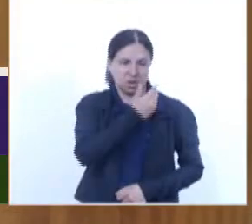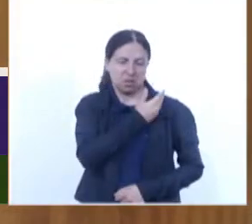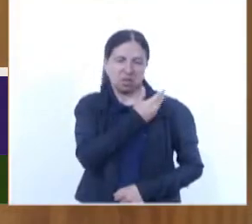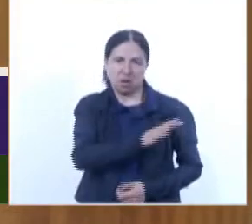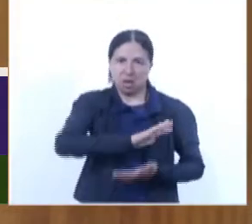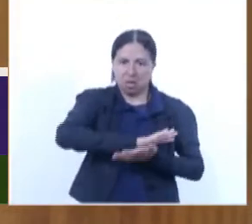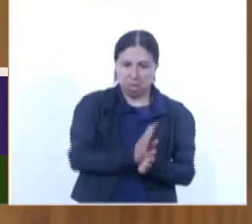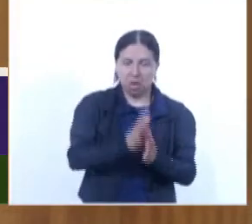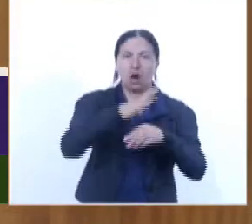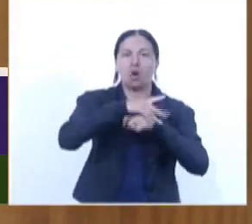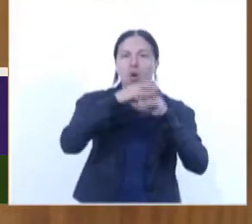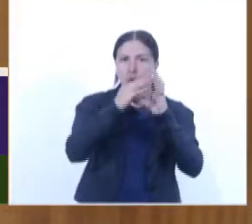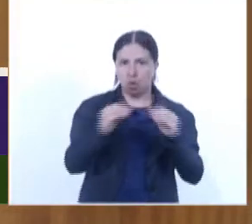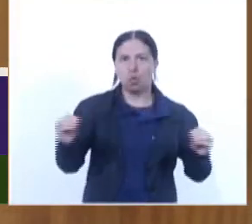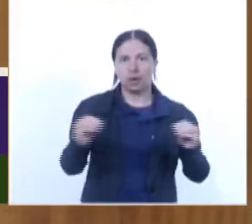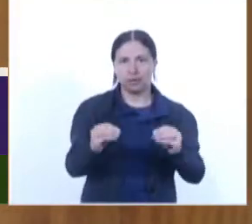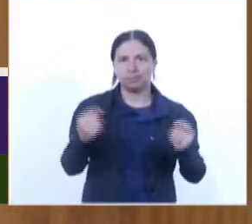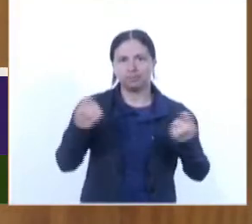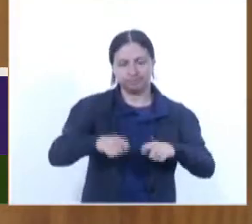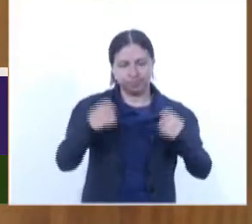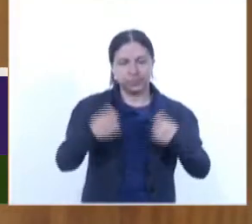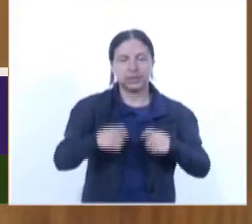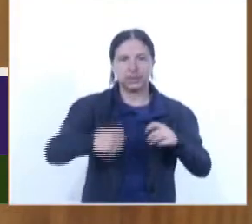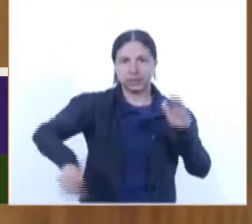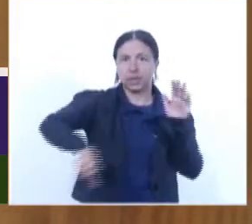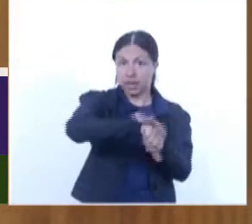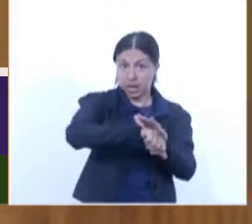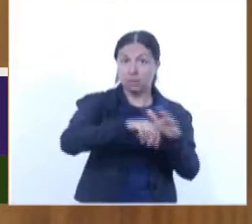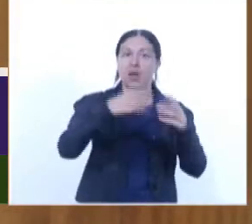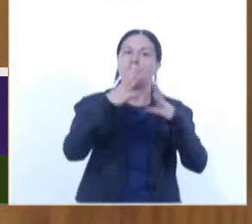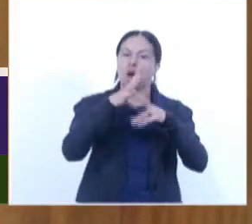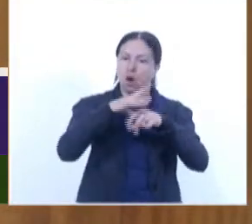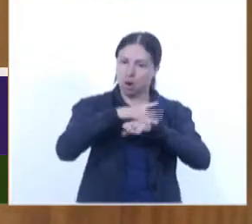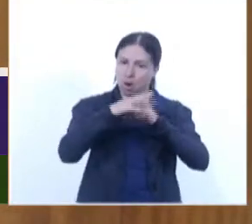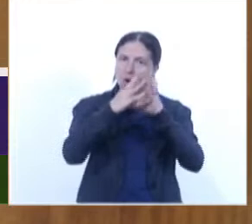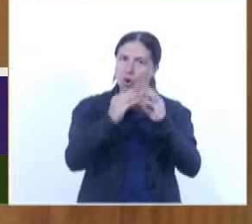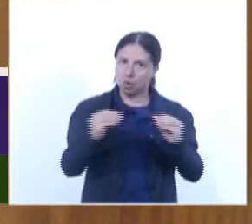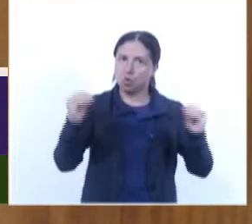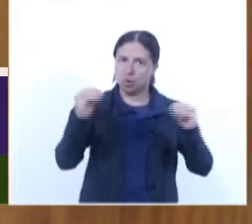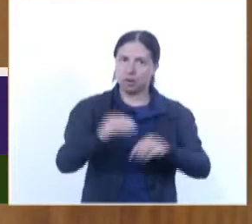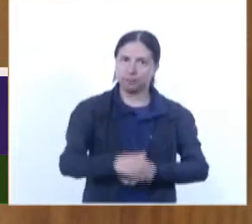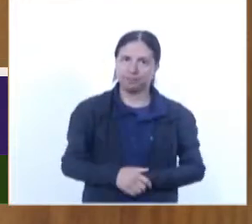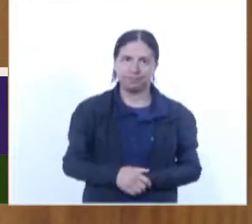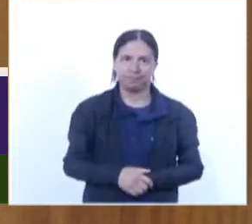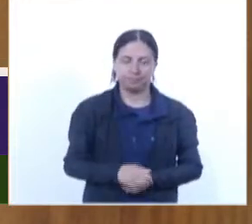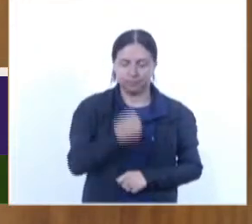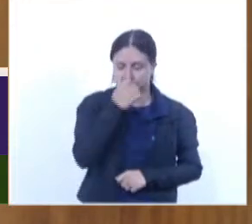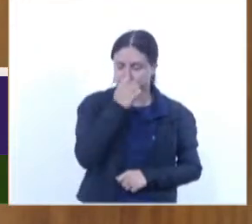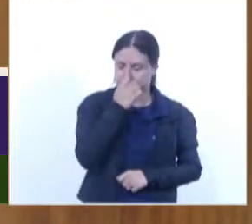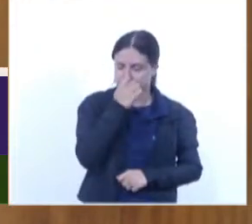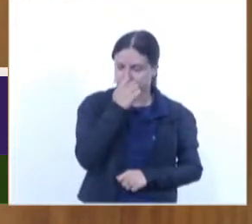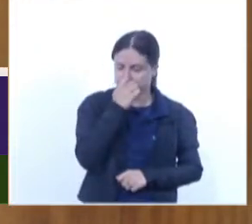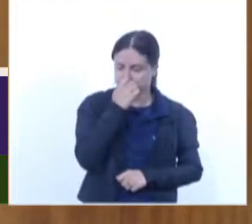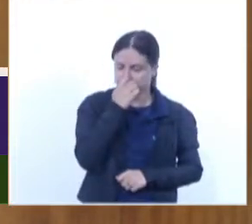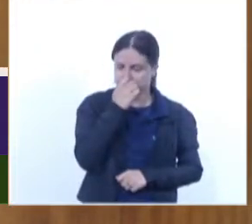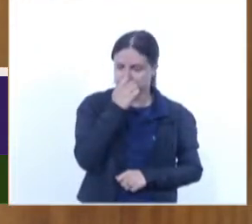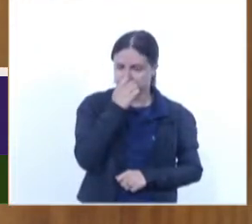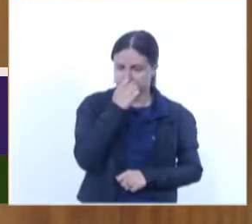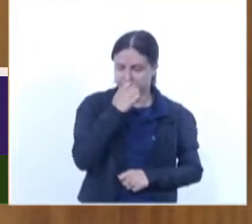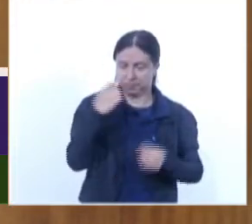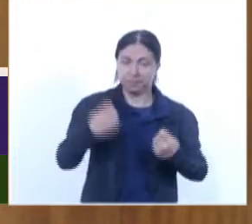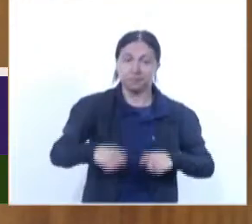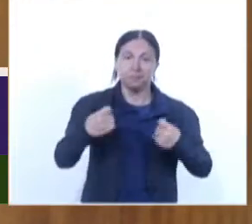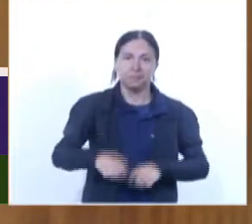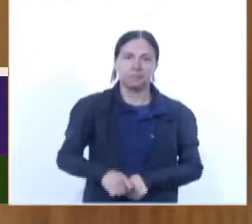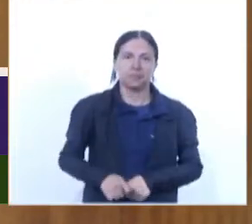essas práticas criminosas há Que Se Curar e com relação a essa pessoa que deve estar projetando para